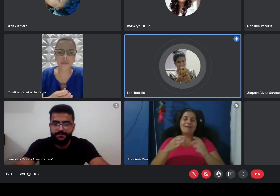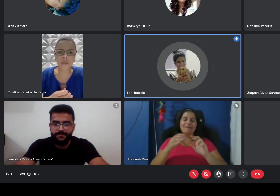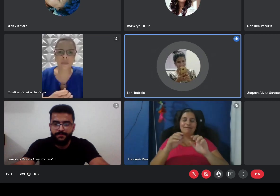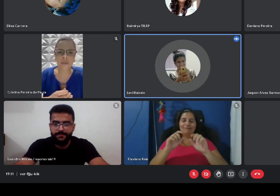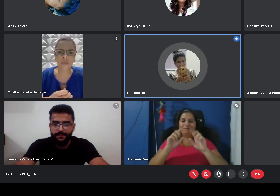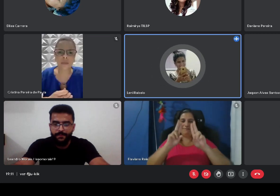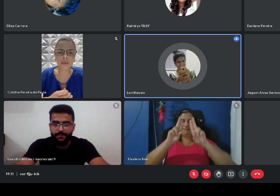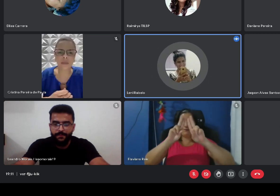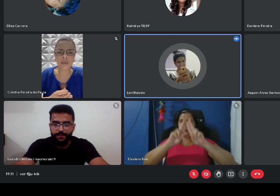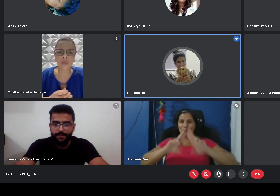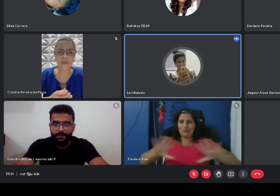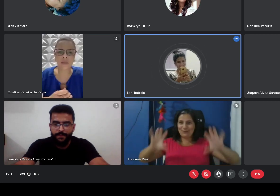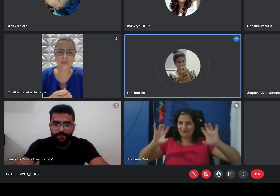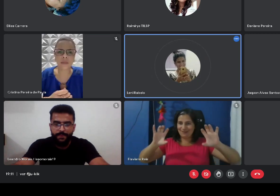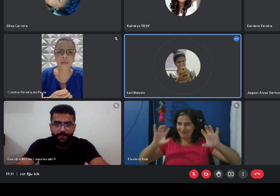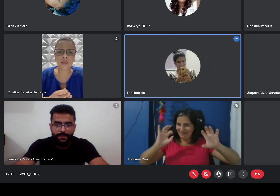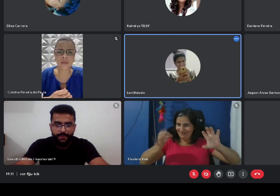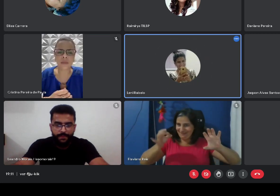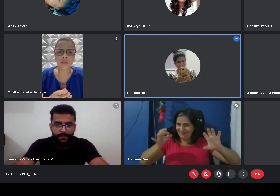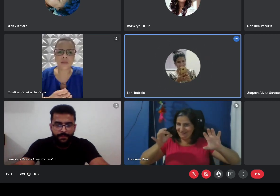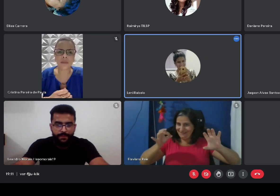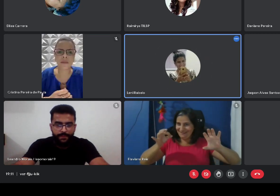Boa noite a todos.